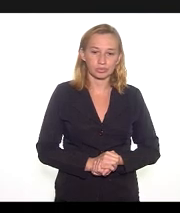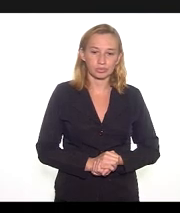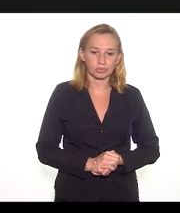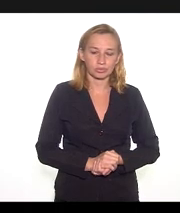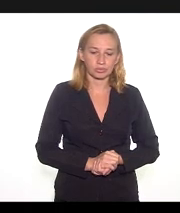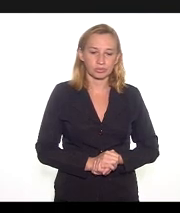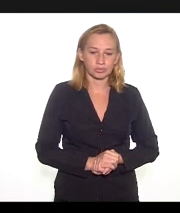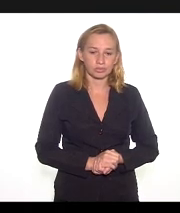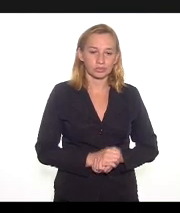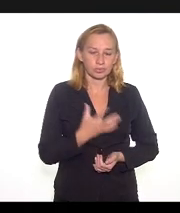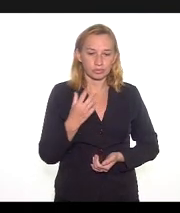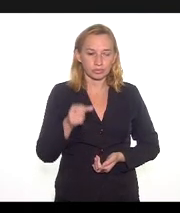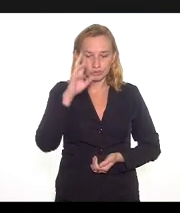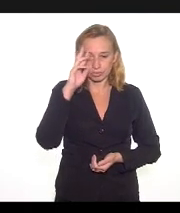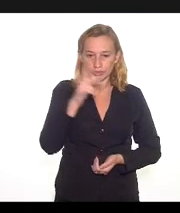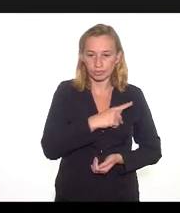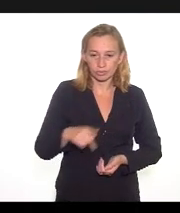Parecer favorável.